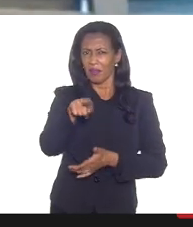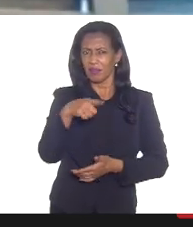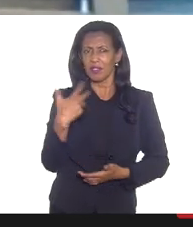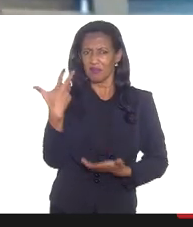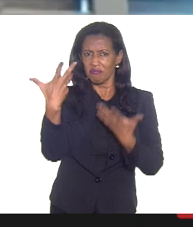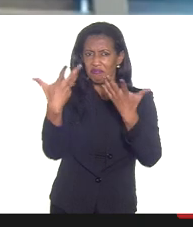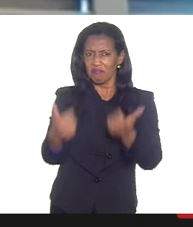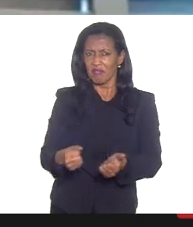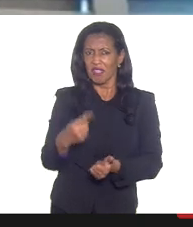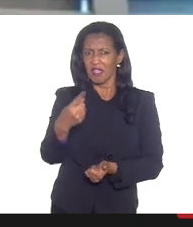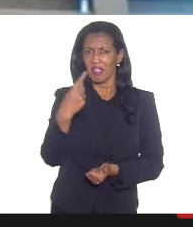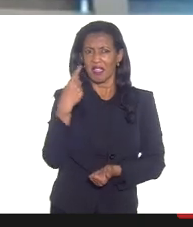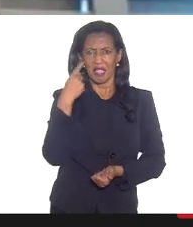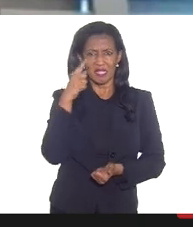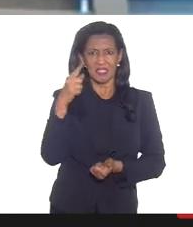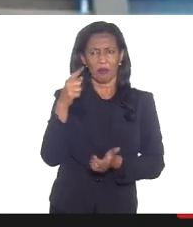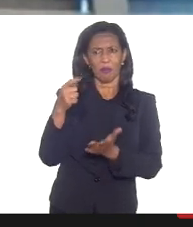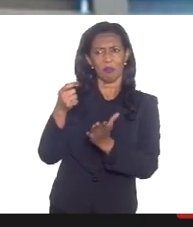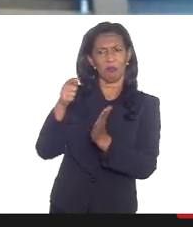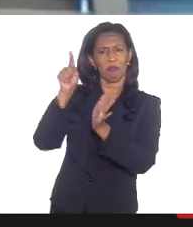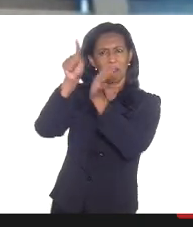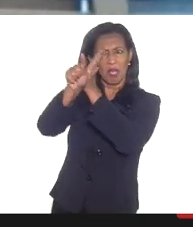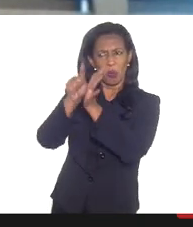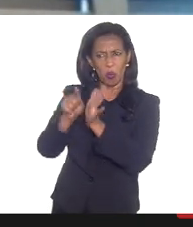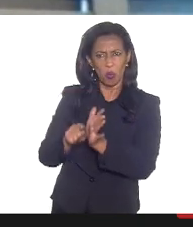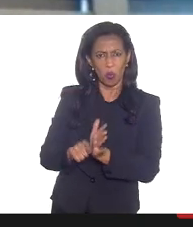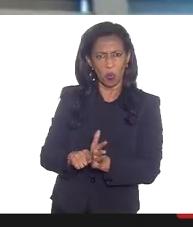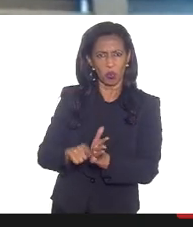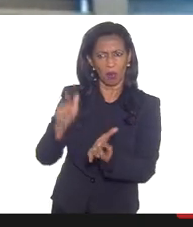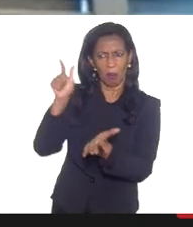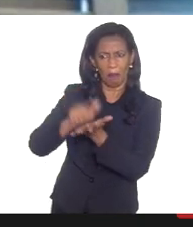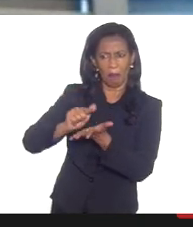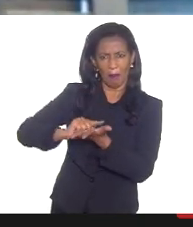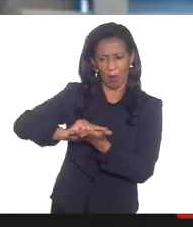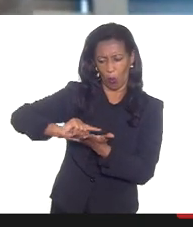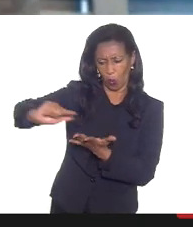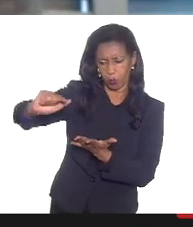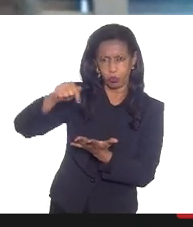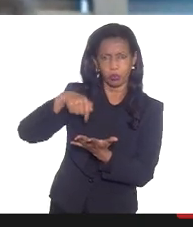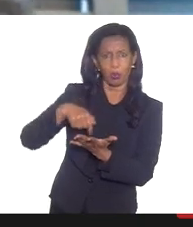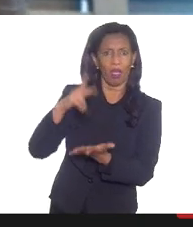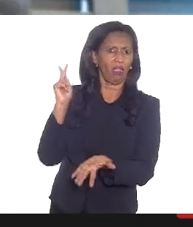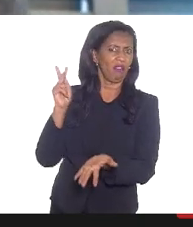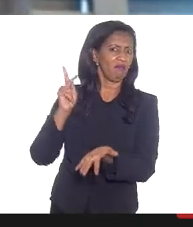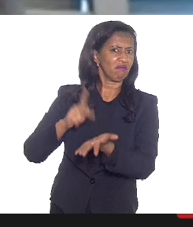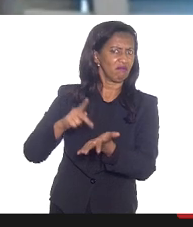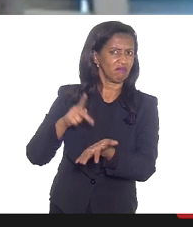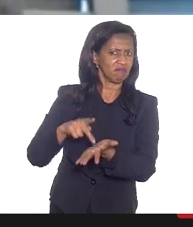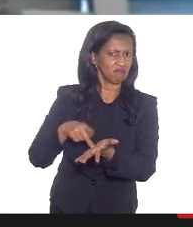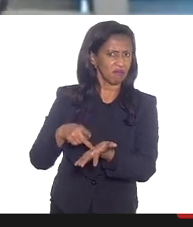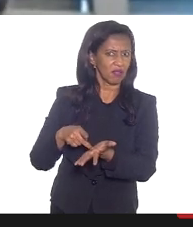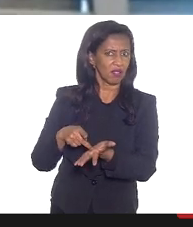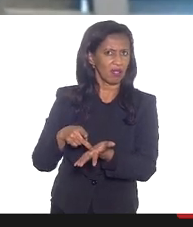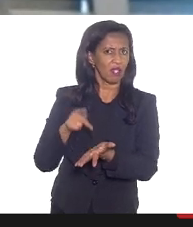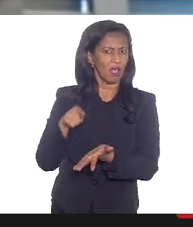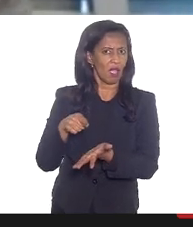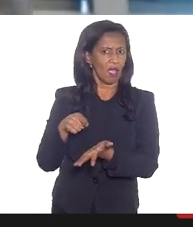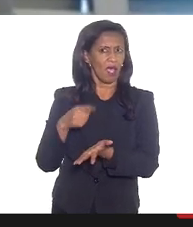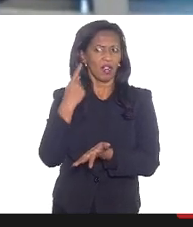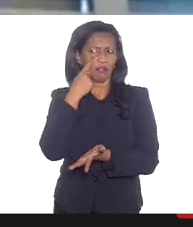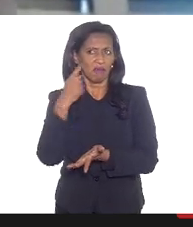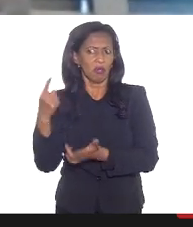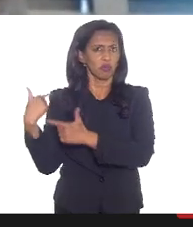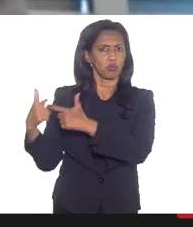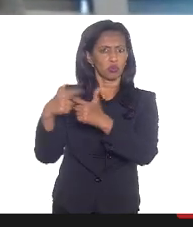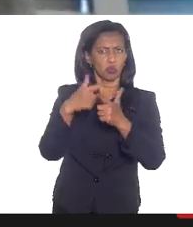que uma consulta por formulários é de fato uma consulta verdadeira, uma consulta que leve em considerações os percalços,